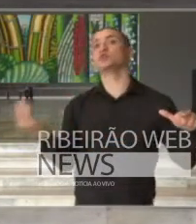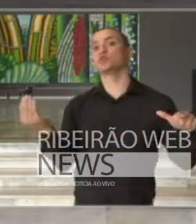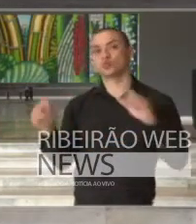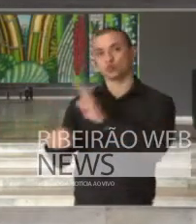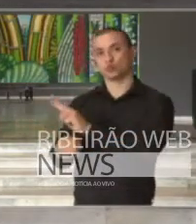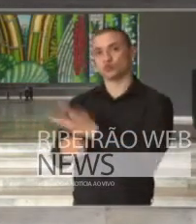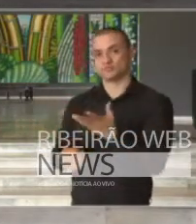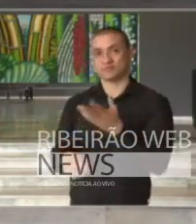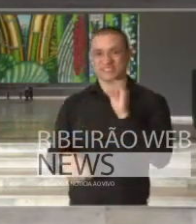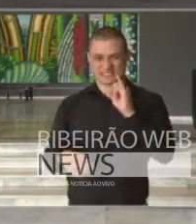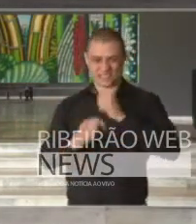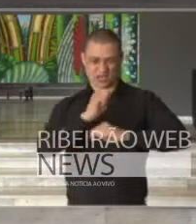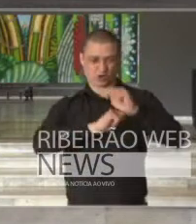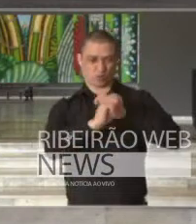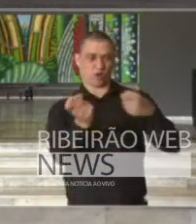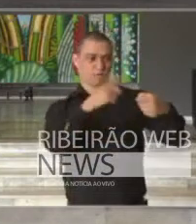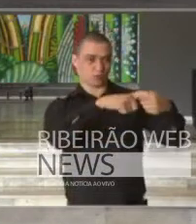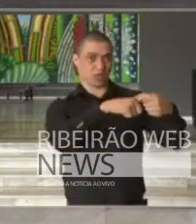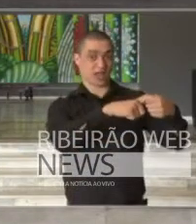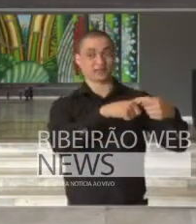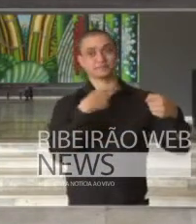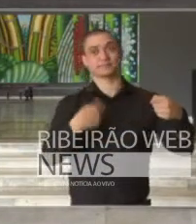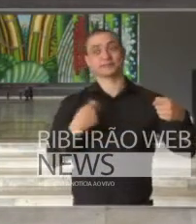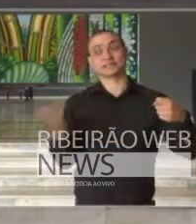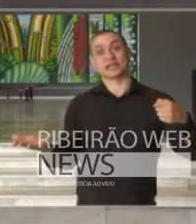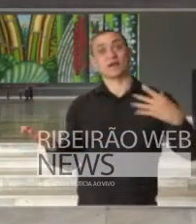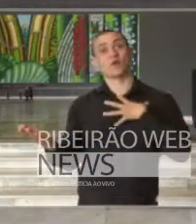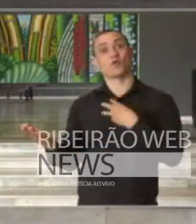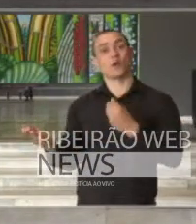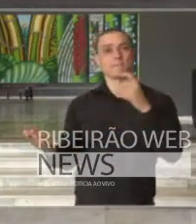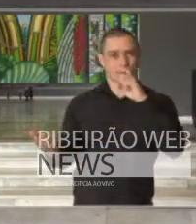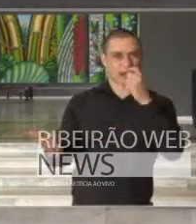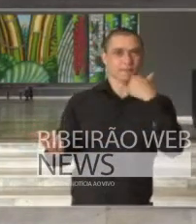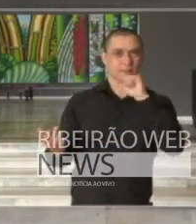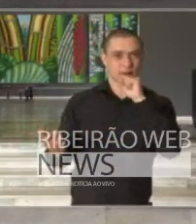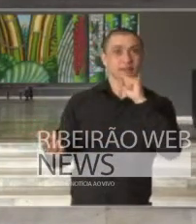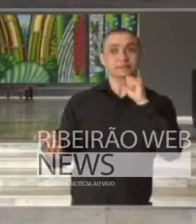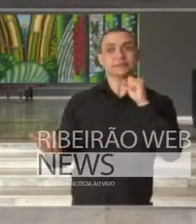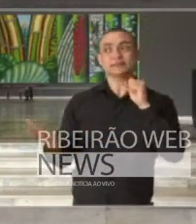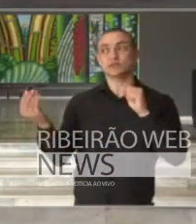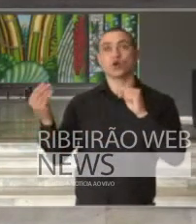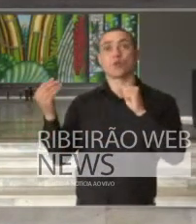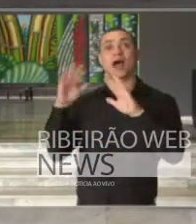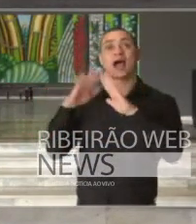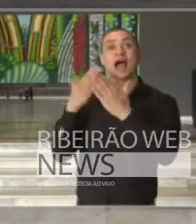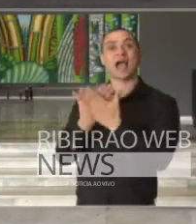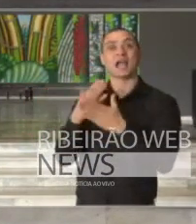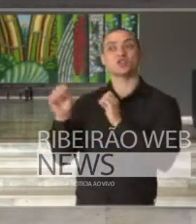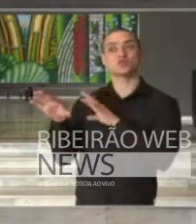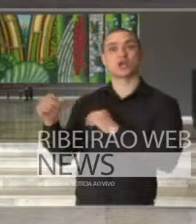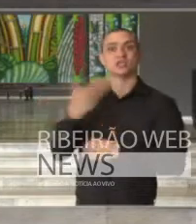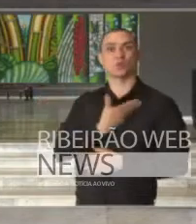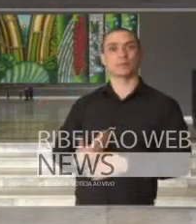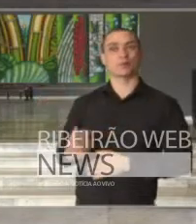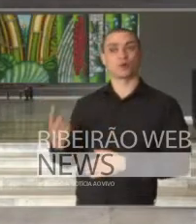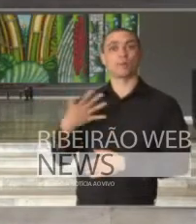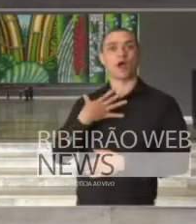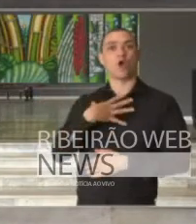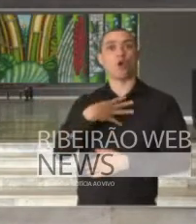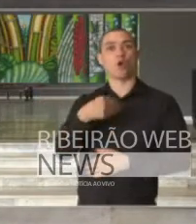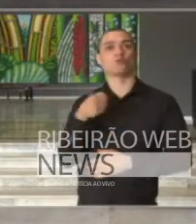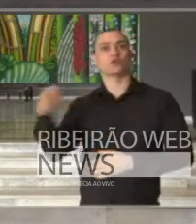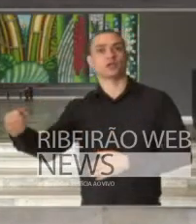retoma uma atividade econômica, se tem a necessidade de que pais e mães possam contar com o sistema público de ensino para que